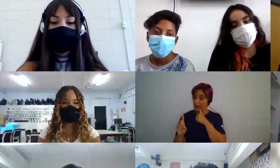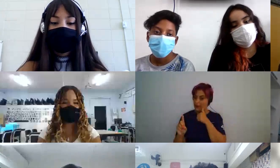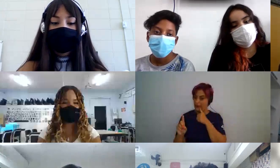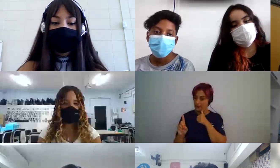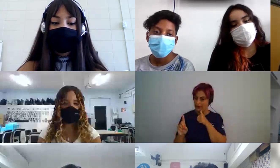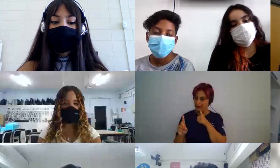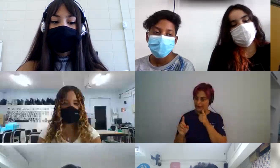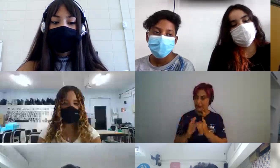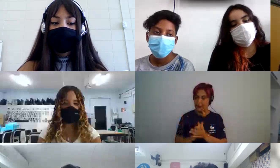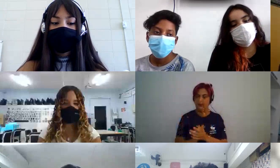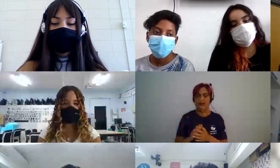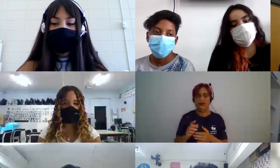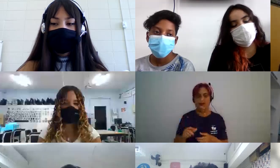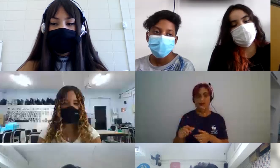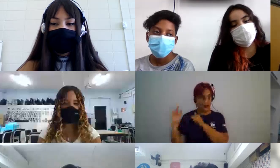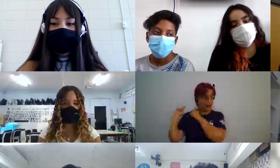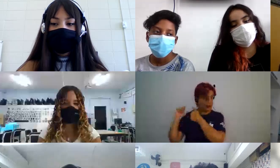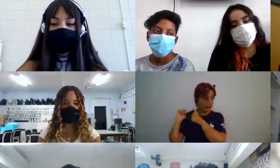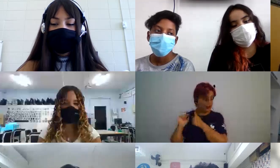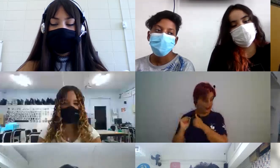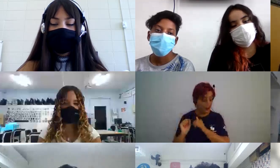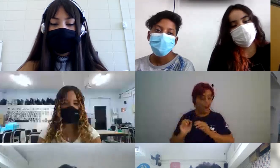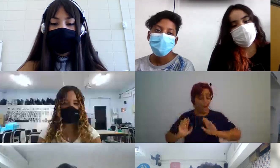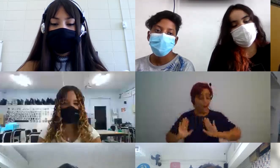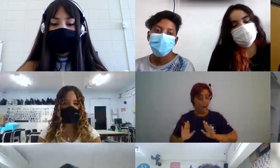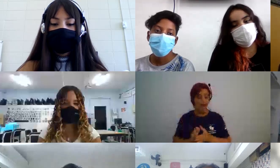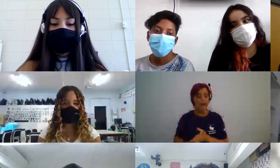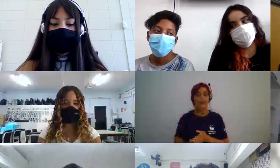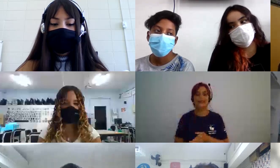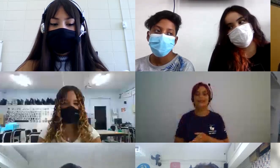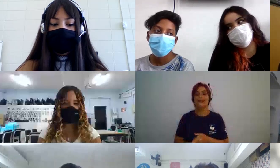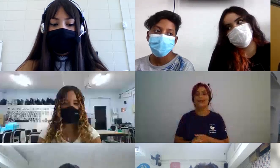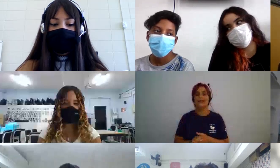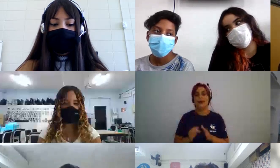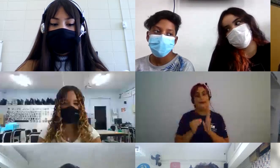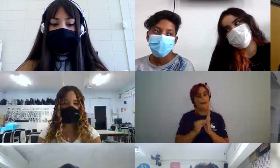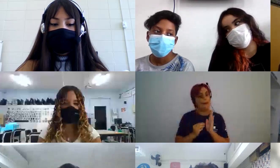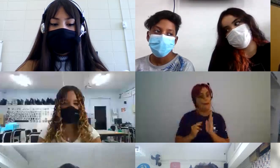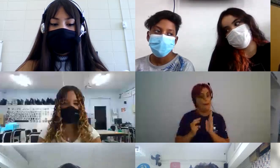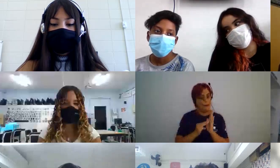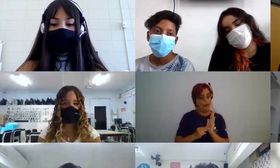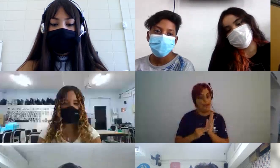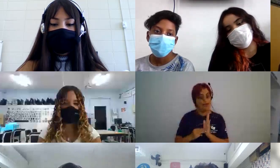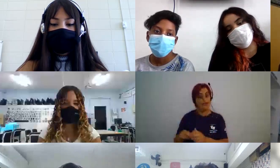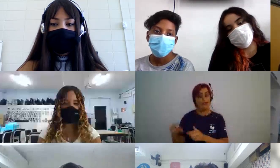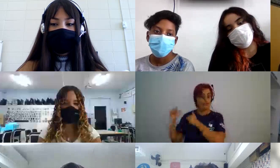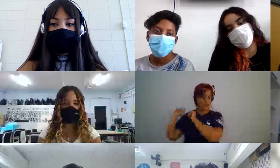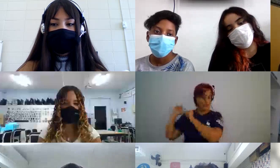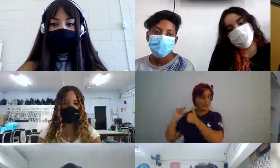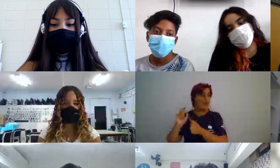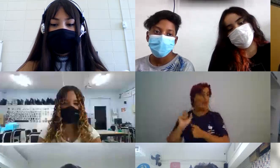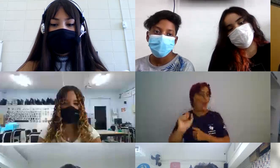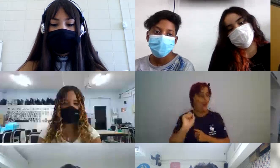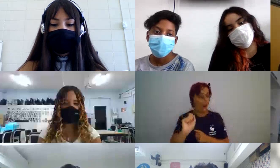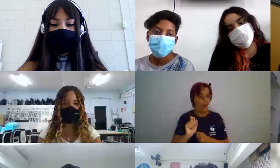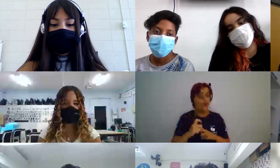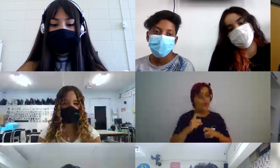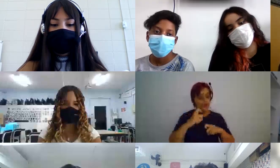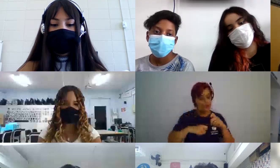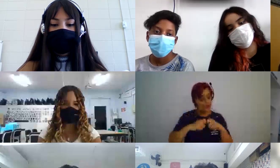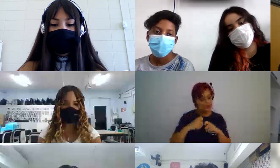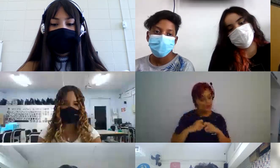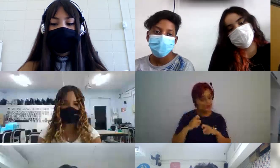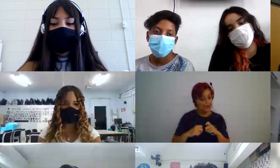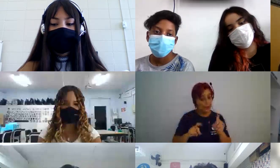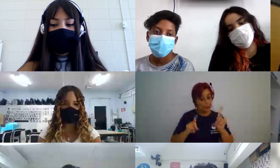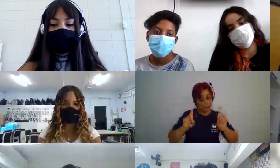outros métodos hoje mais modernos, mas ainda o método tradicional é uma transa entre um homem e uma